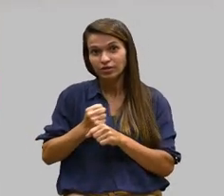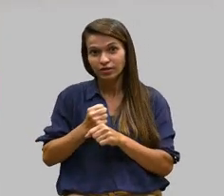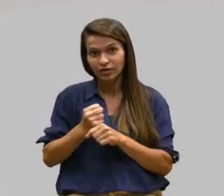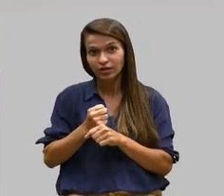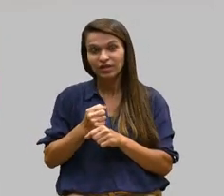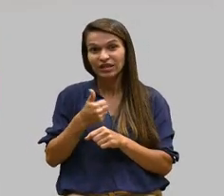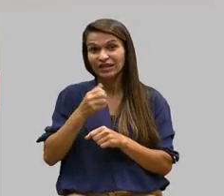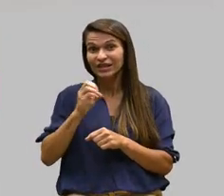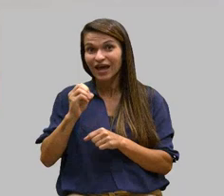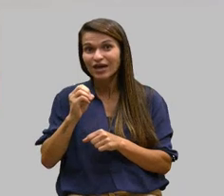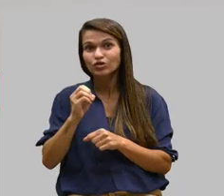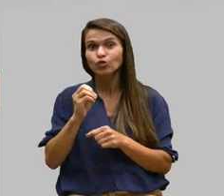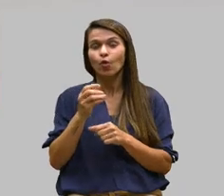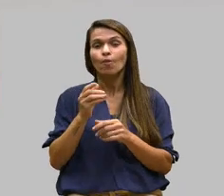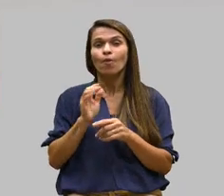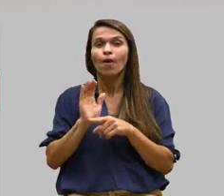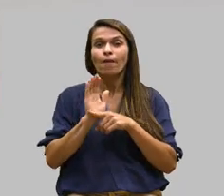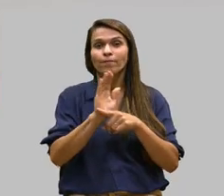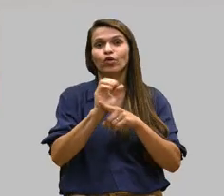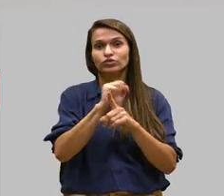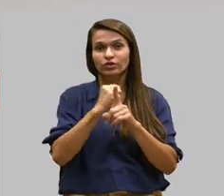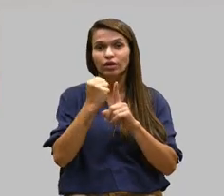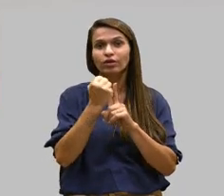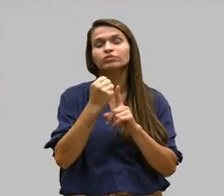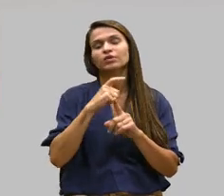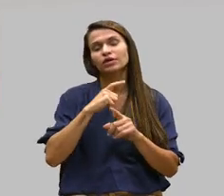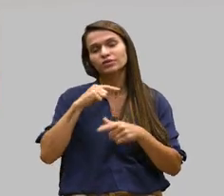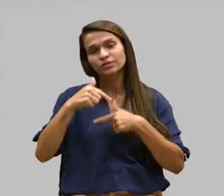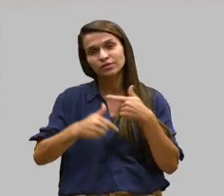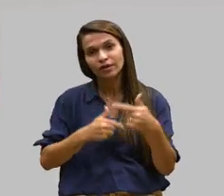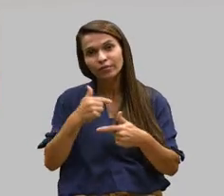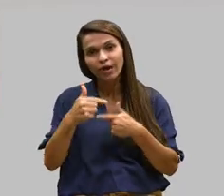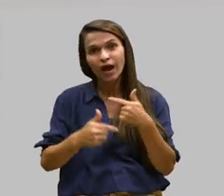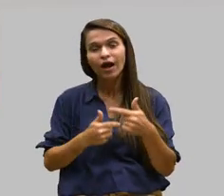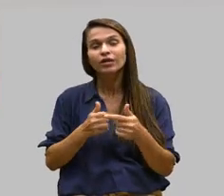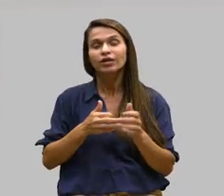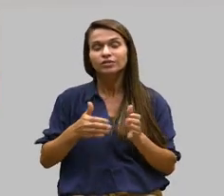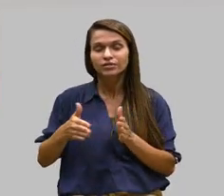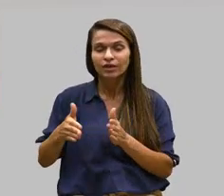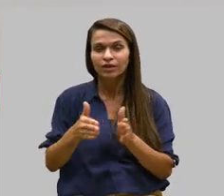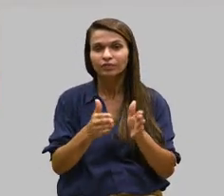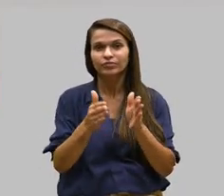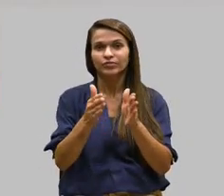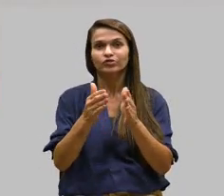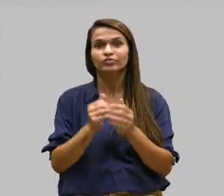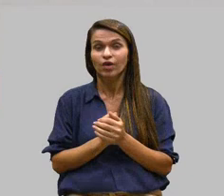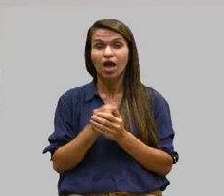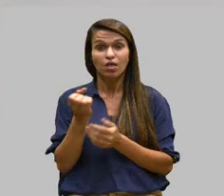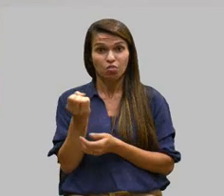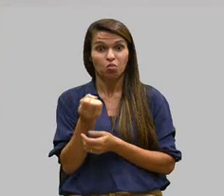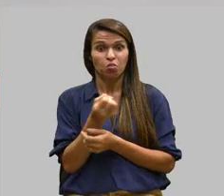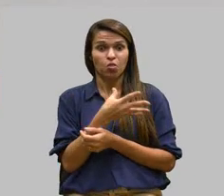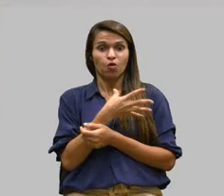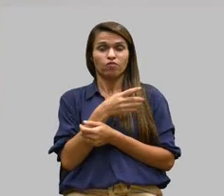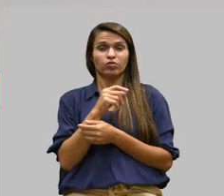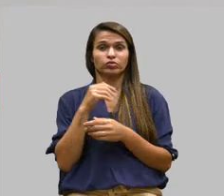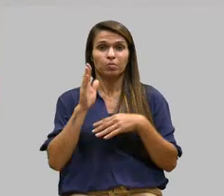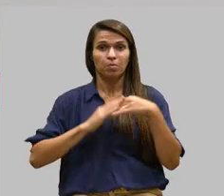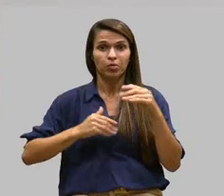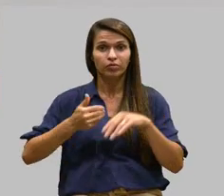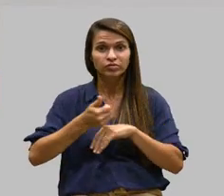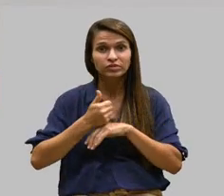as redes social Então a gente tem esse trabalho aí que nessa caminhada é novo para nós como profissional também